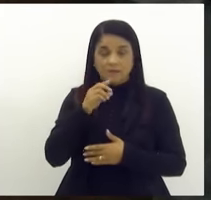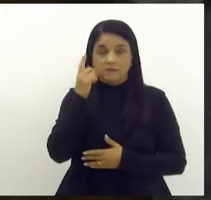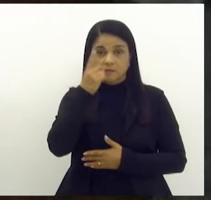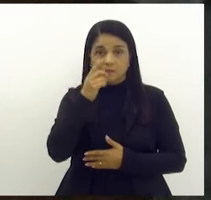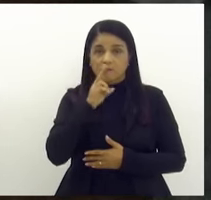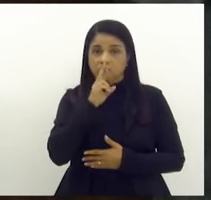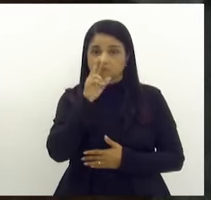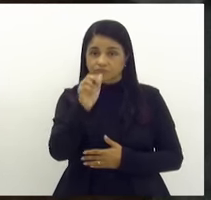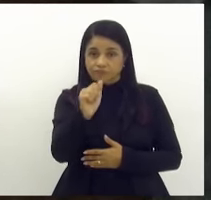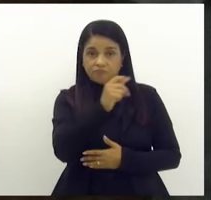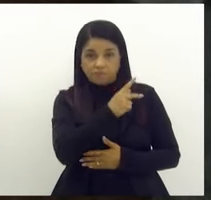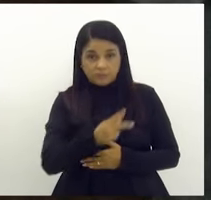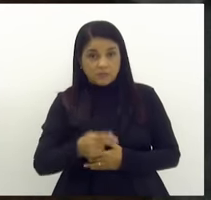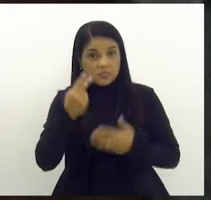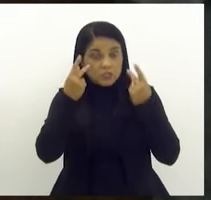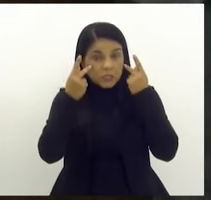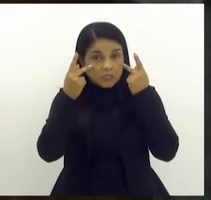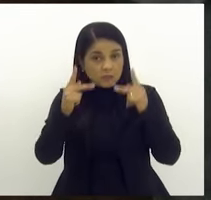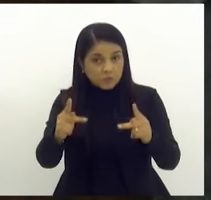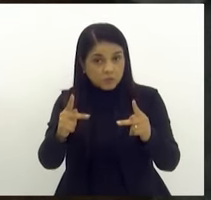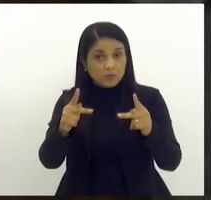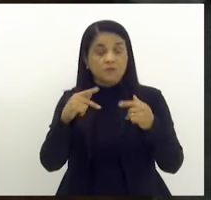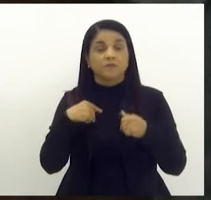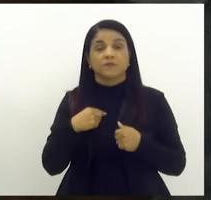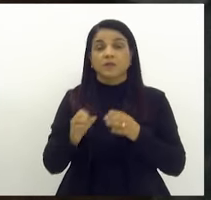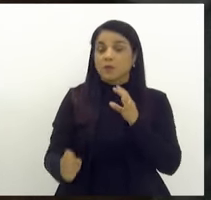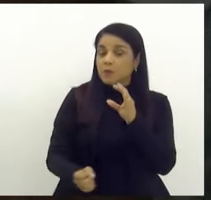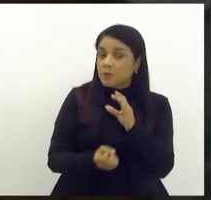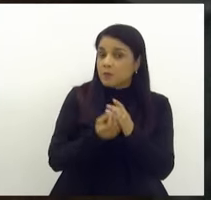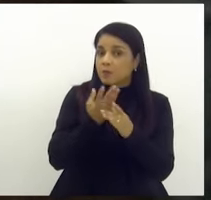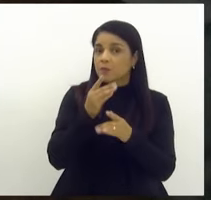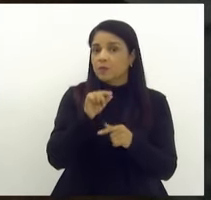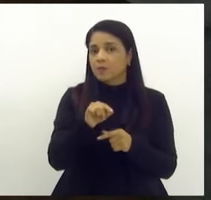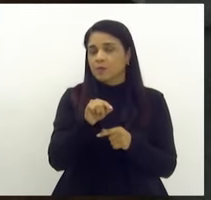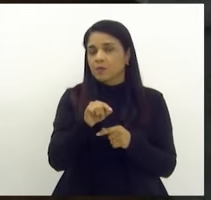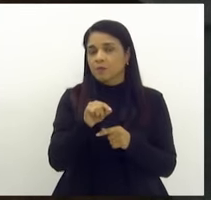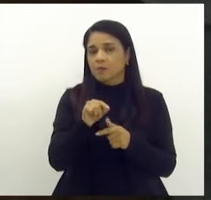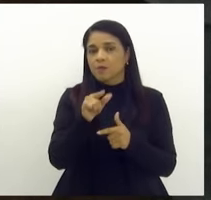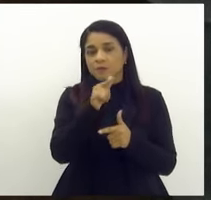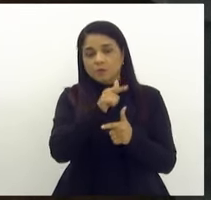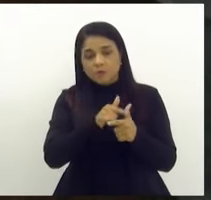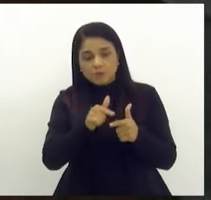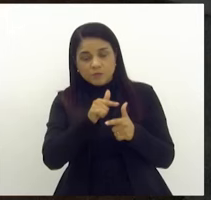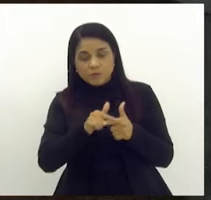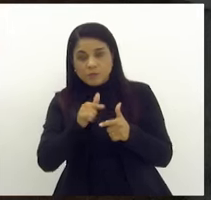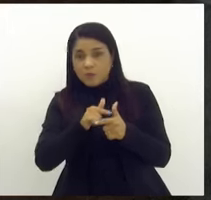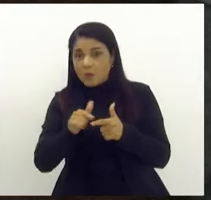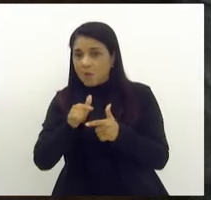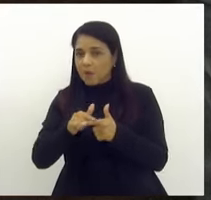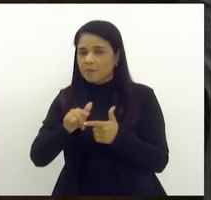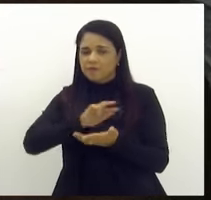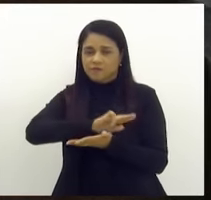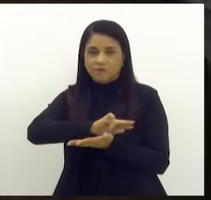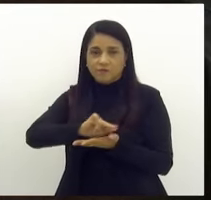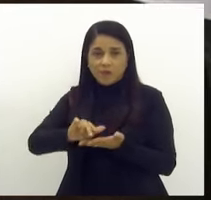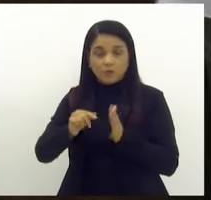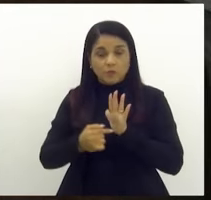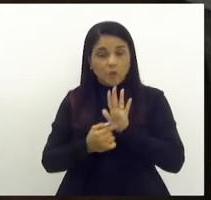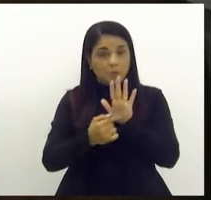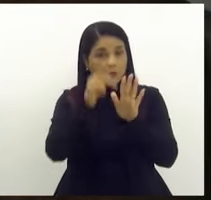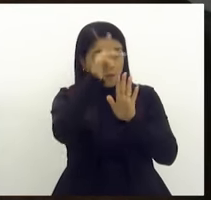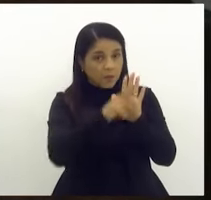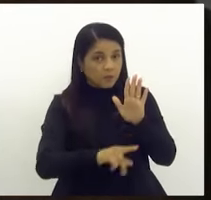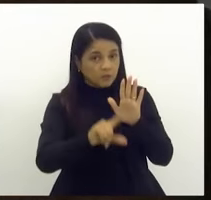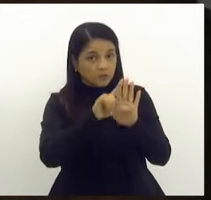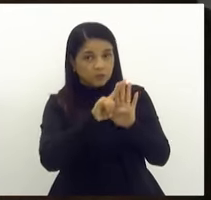da ccj Testemunha criou todos os problemas do mundo quando apresentei um projeto de